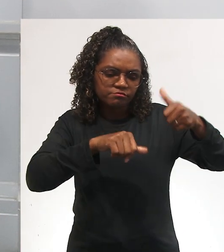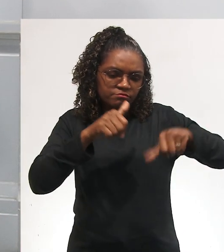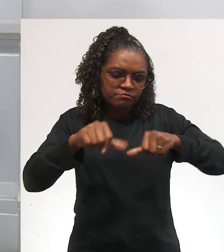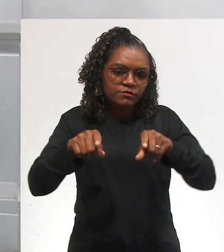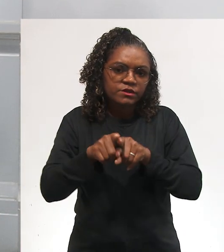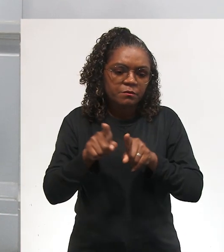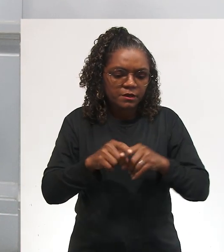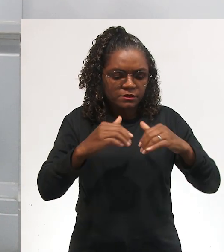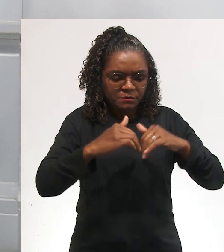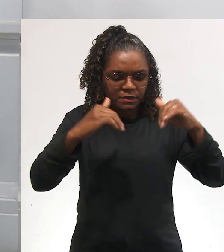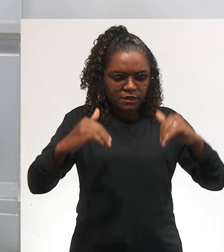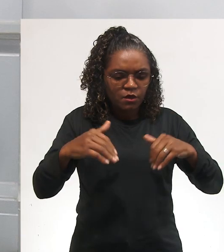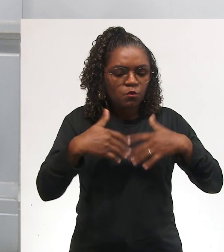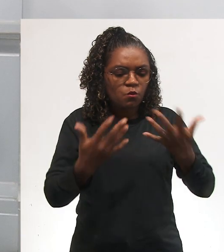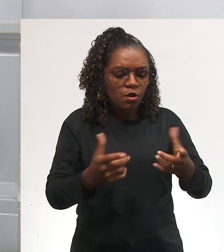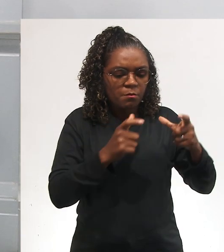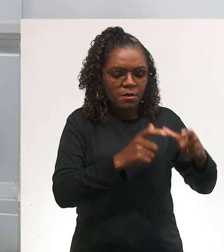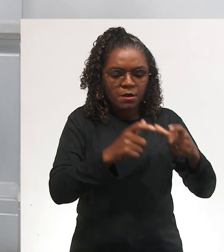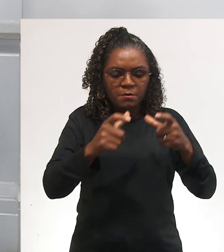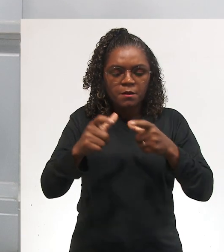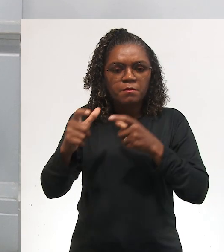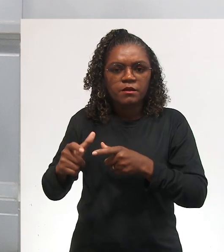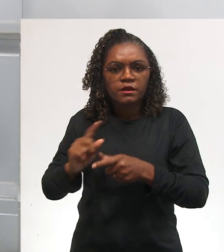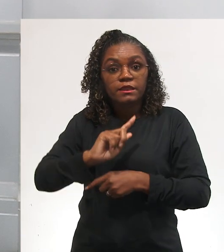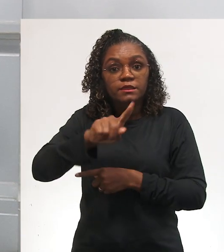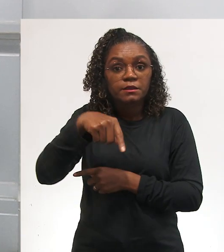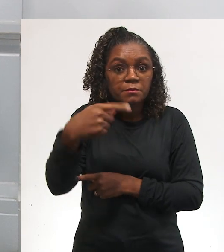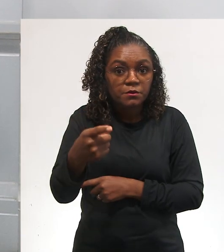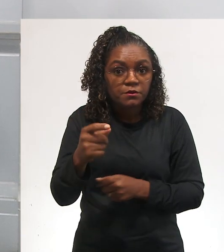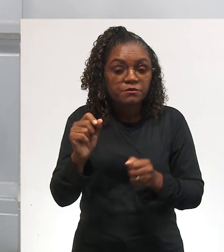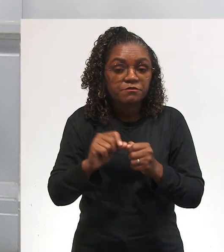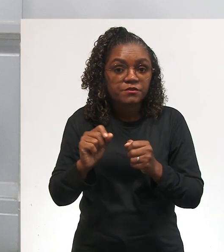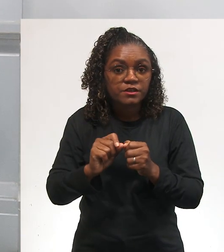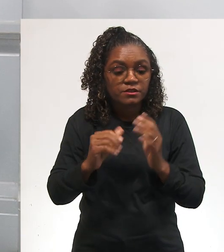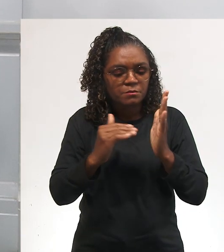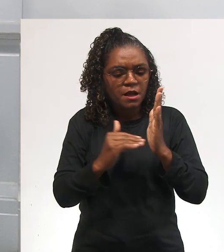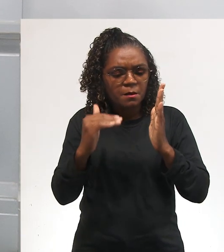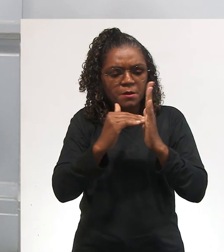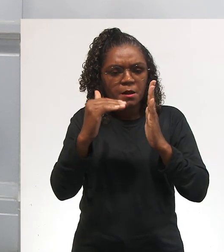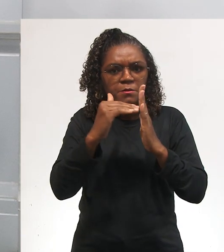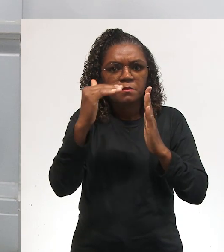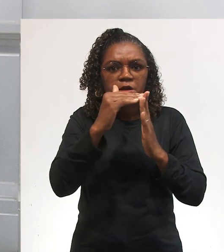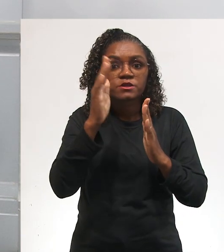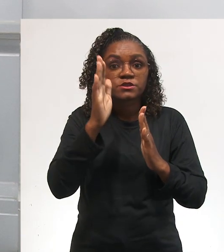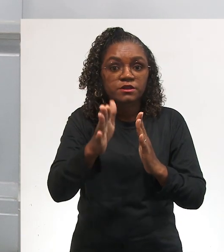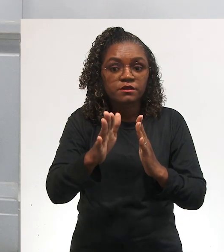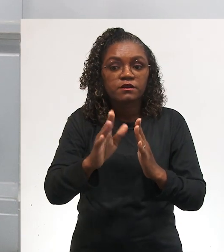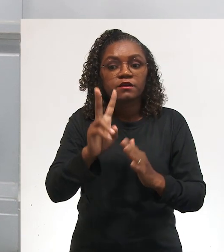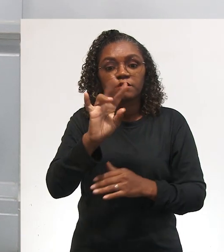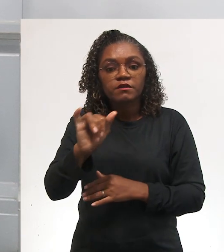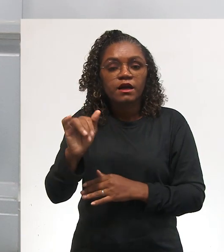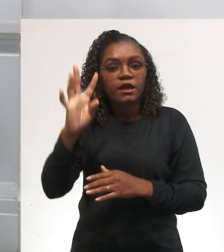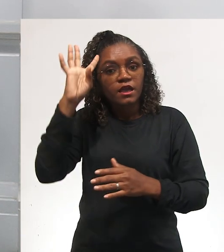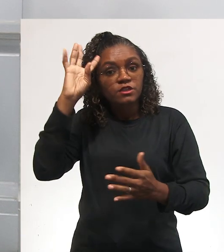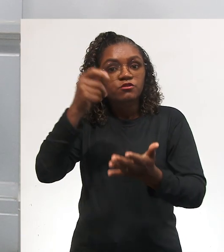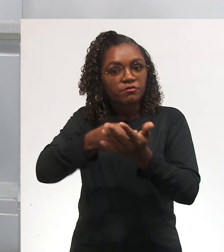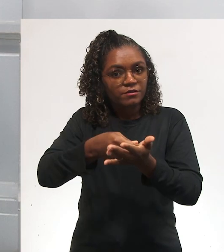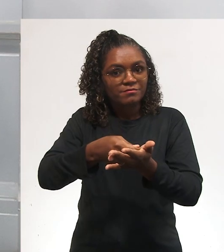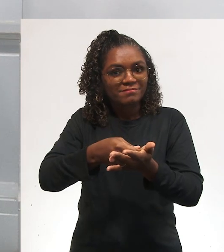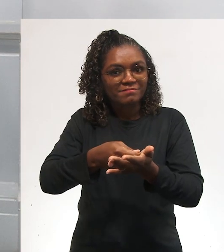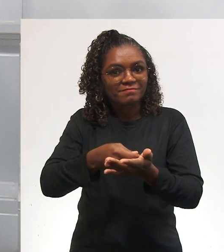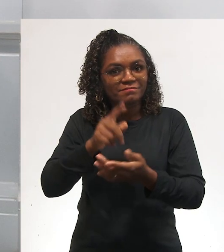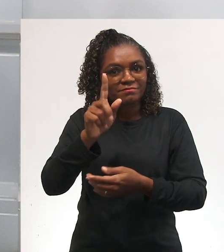em categorias. Aí depois dessas categorias, aí é que vai se pensar no problema, mas